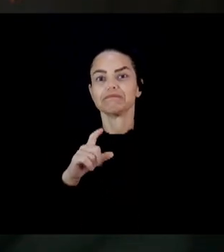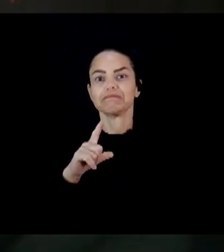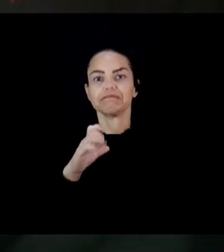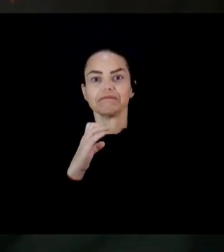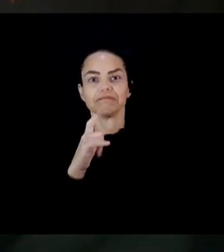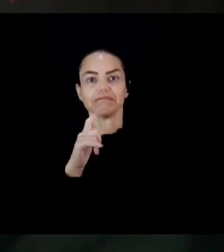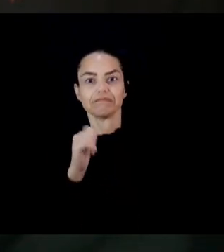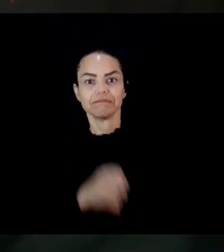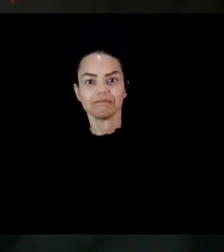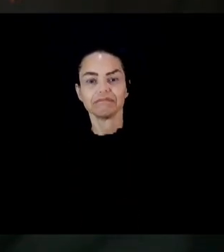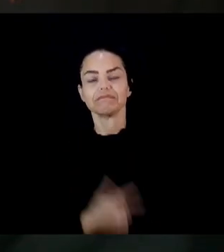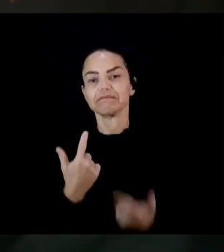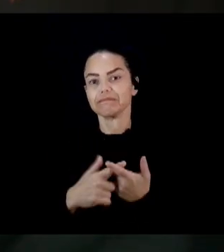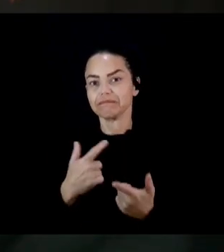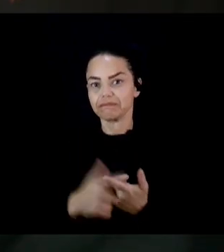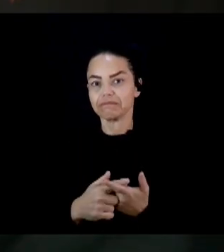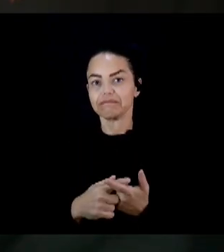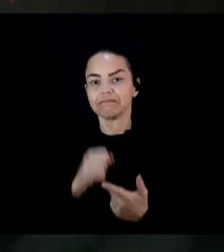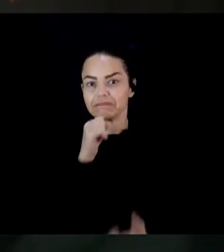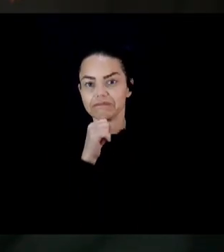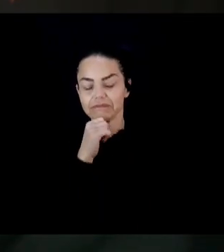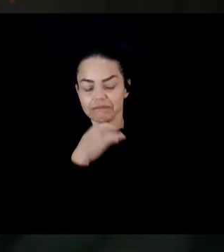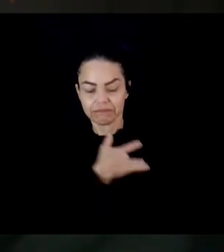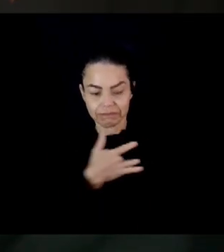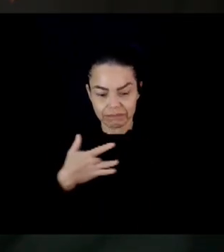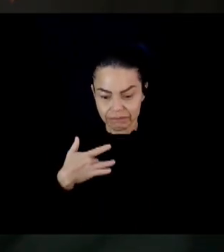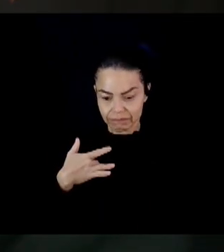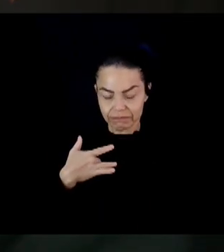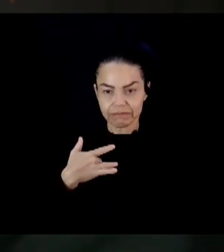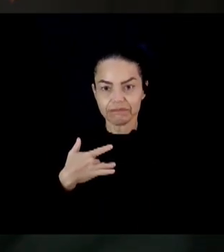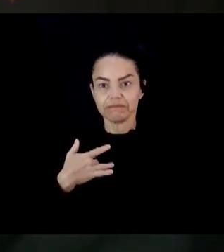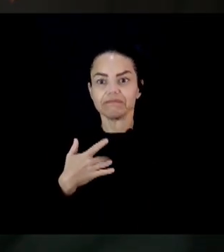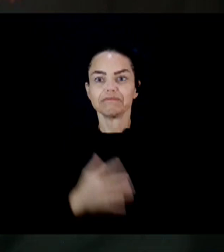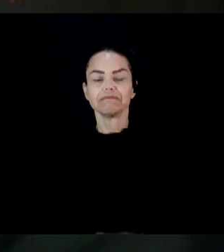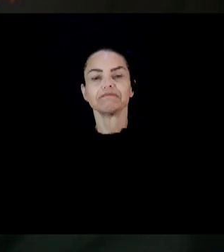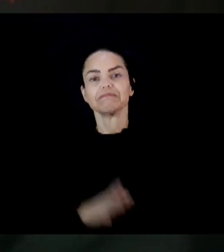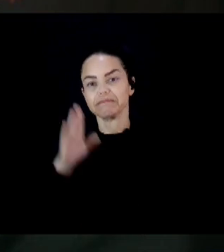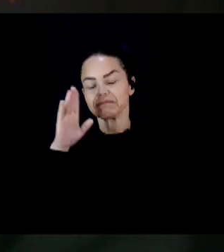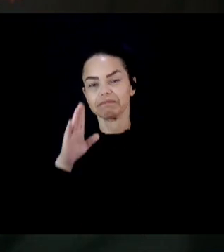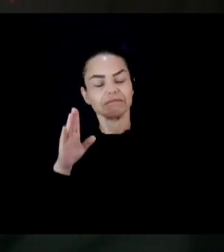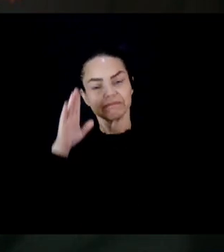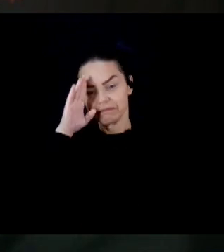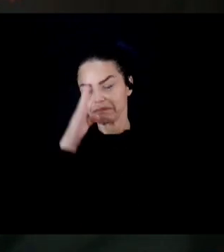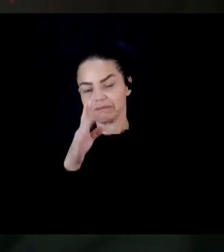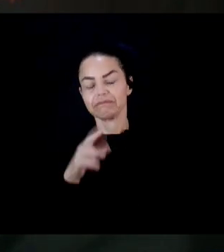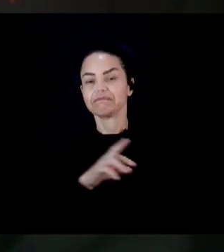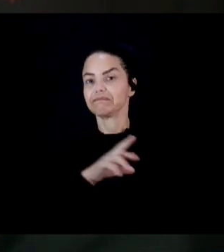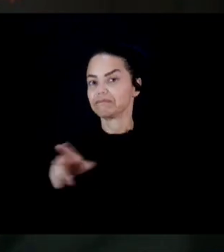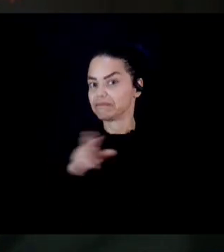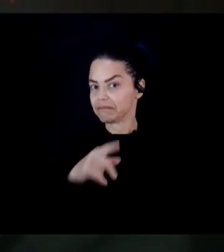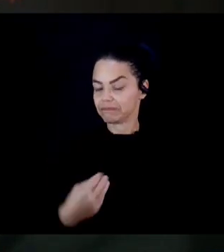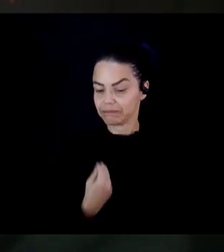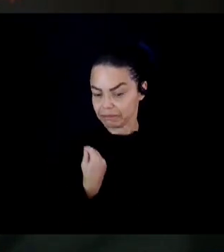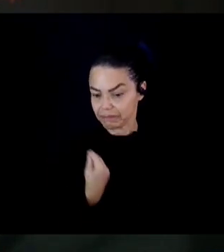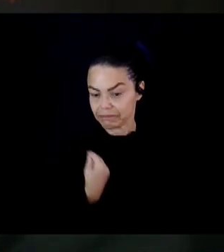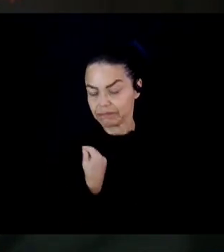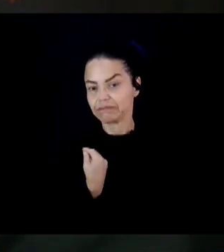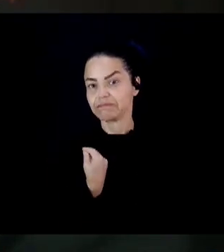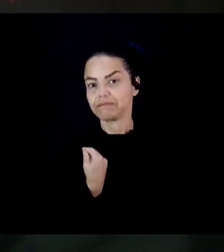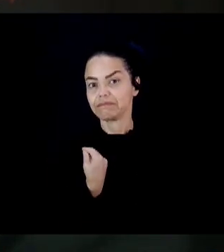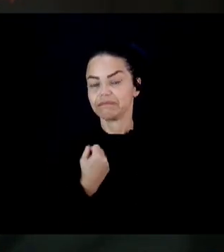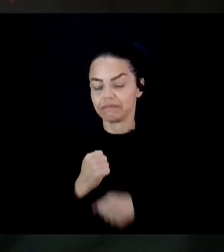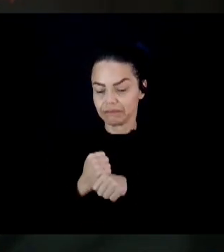quando falamos em envelhecimento saudável, Marcela, qual é a principal diferença entre viver mais anos